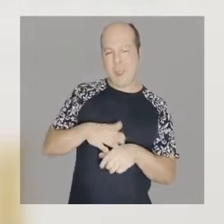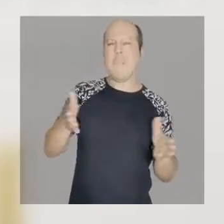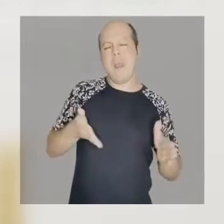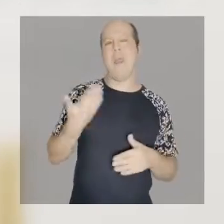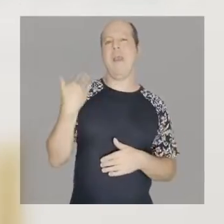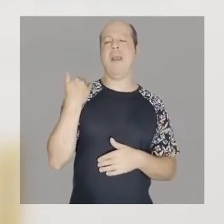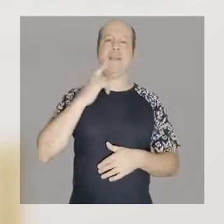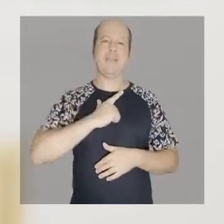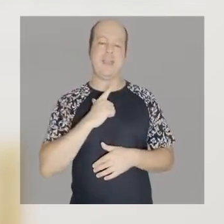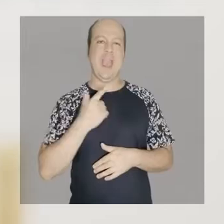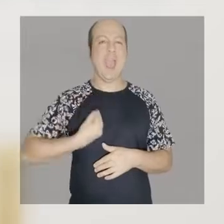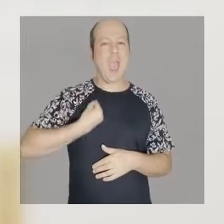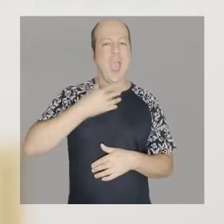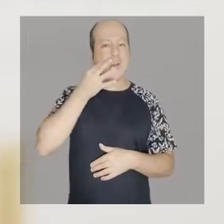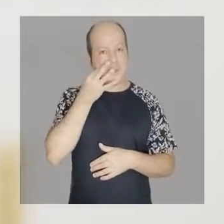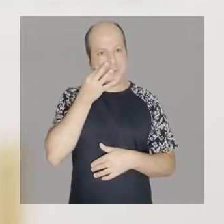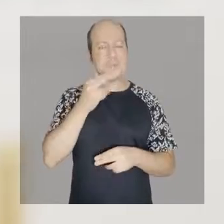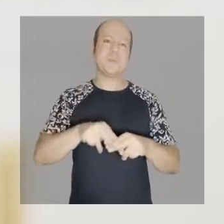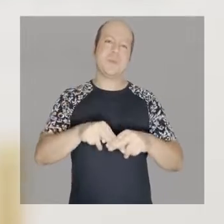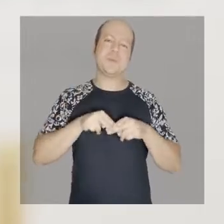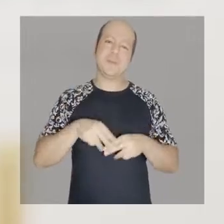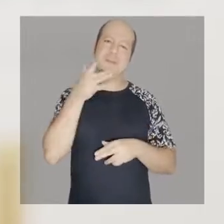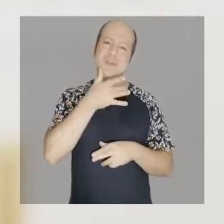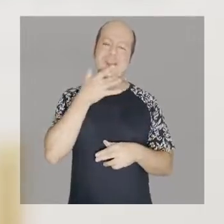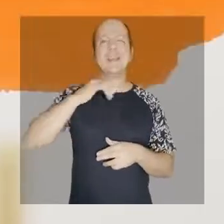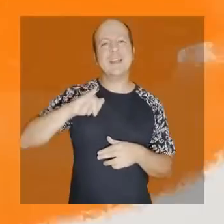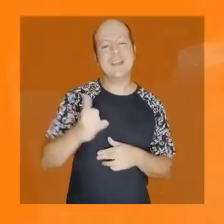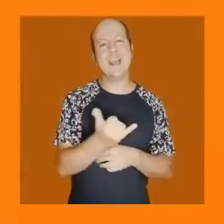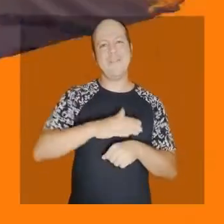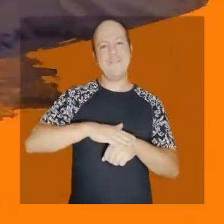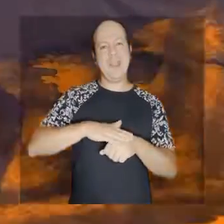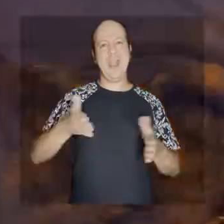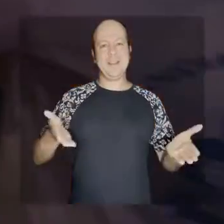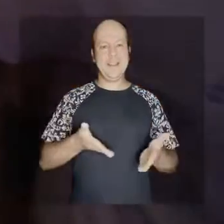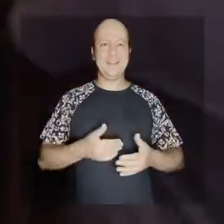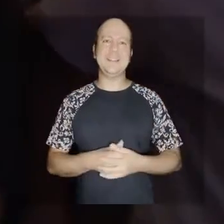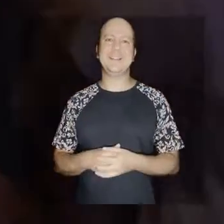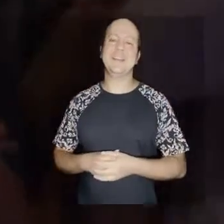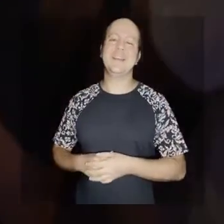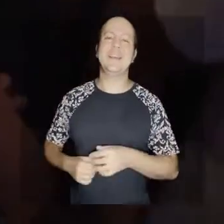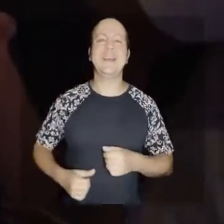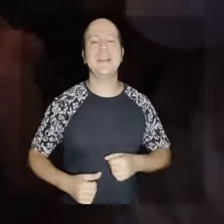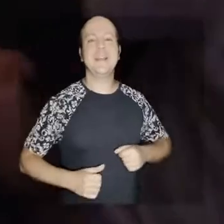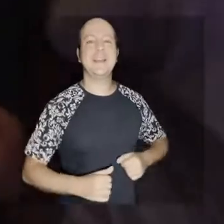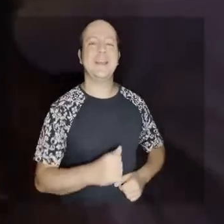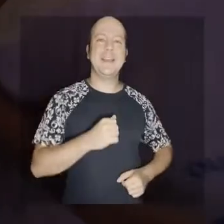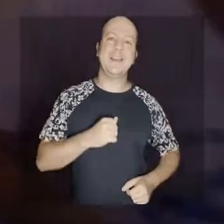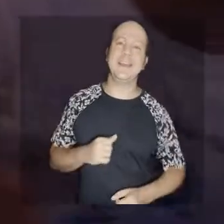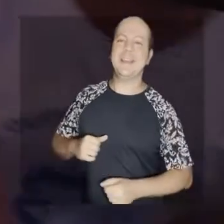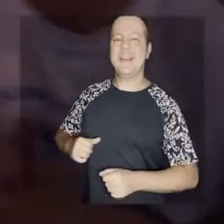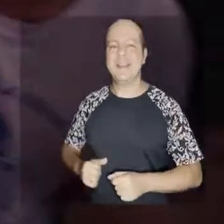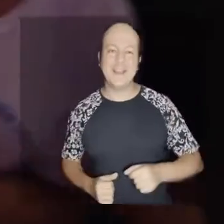foi feito para existir ao vivo. Então é muito bom estar aqui fazendo isso agora. O público bate palmas.